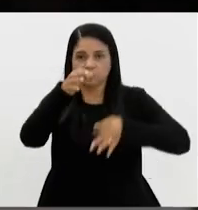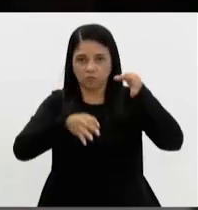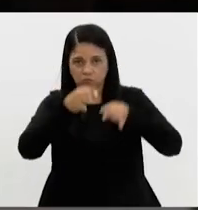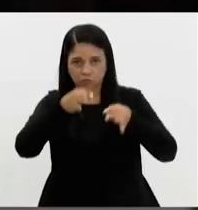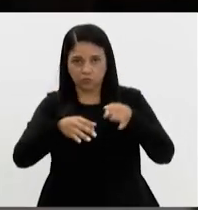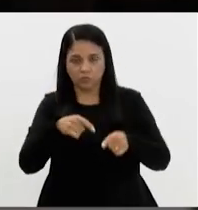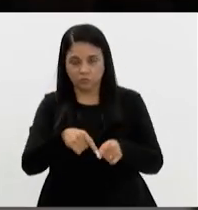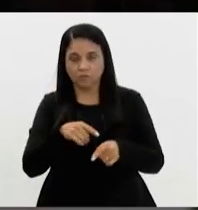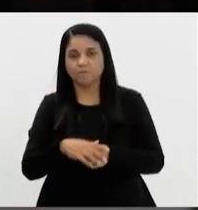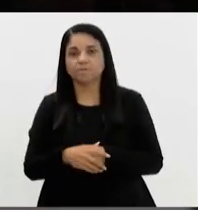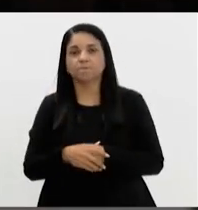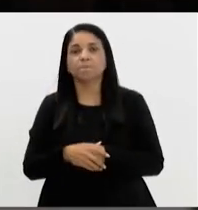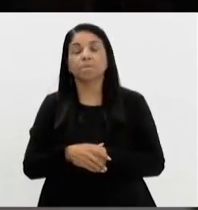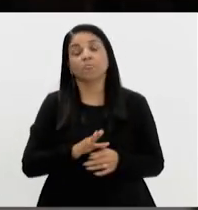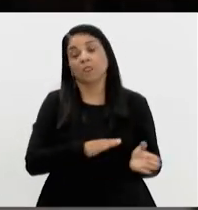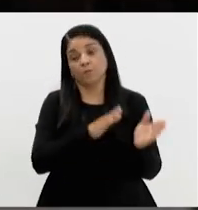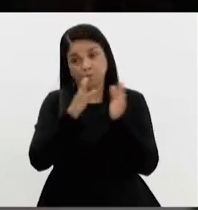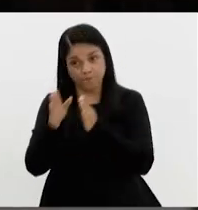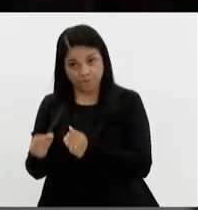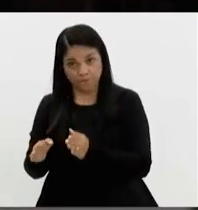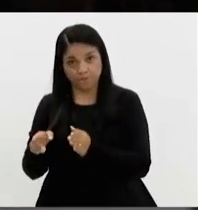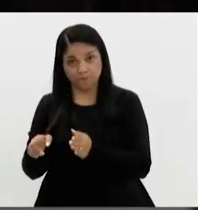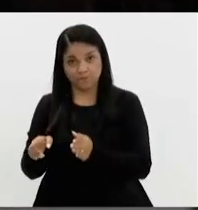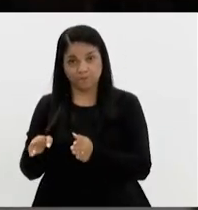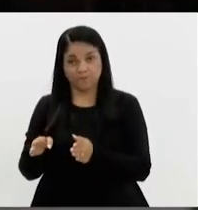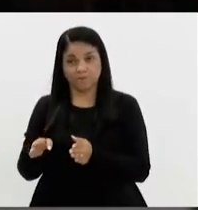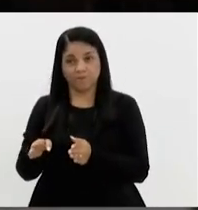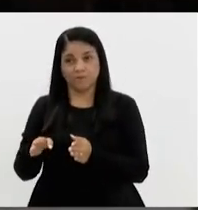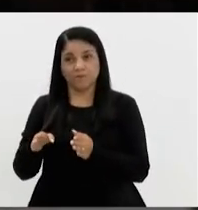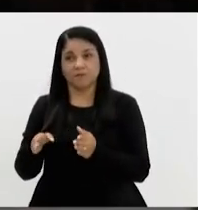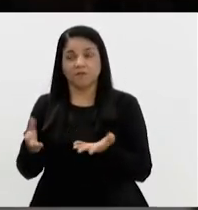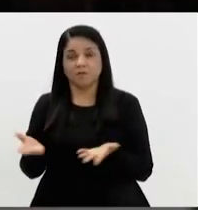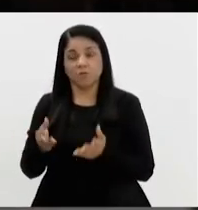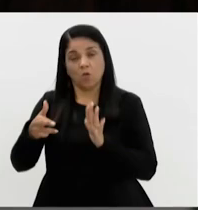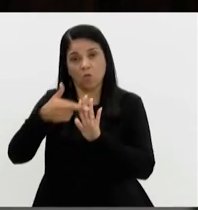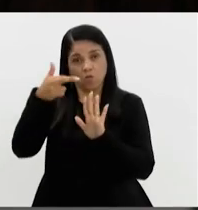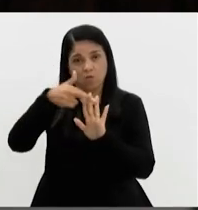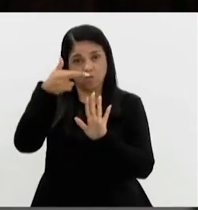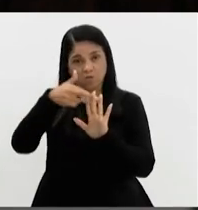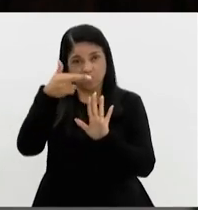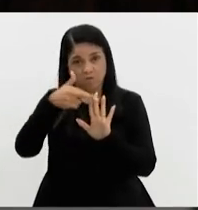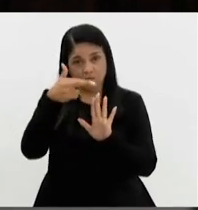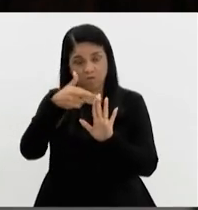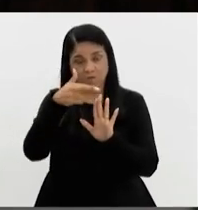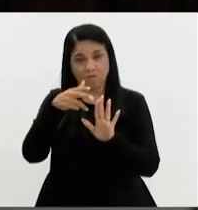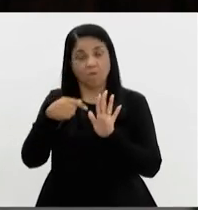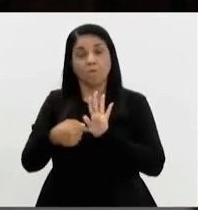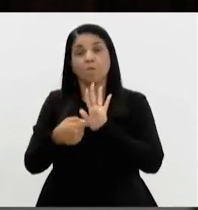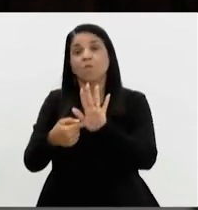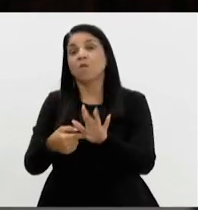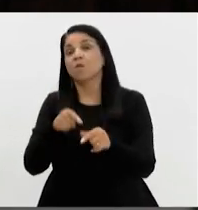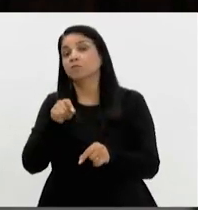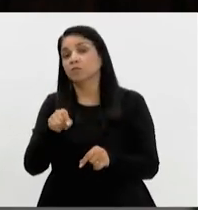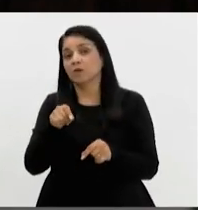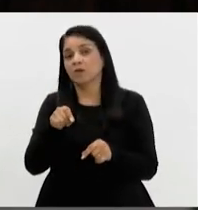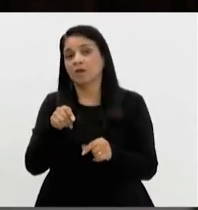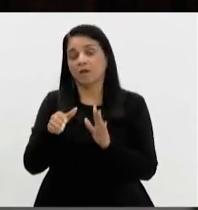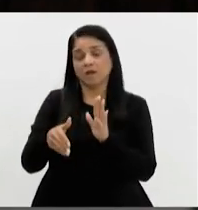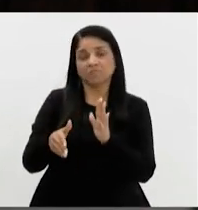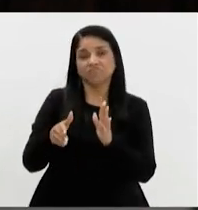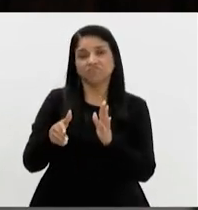judicial por outro lado a atual resolução ela expressamente eliminou